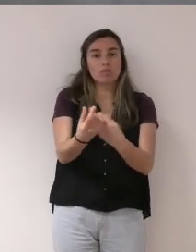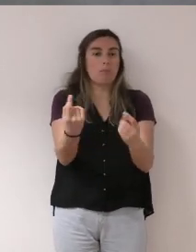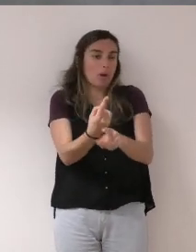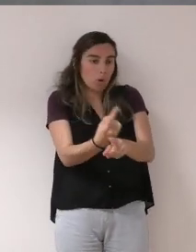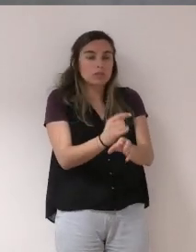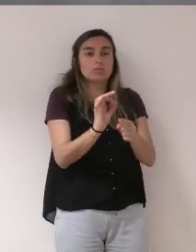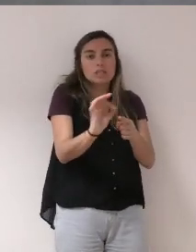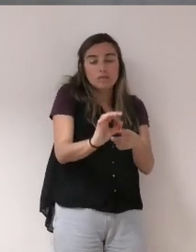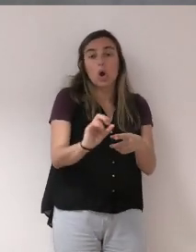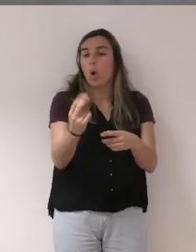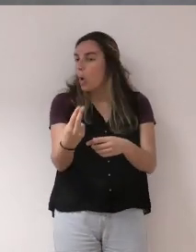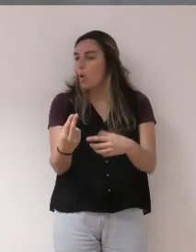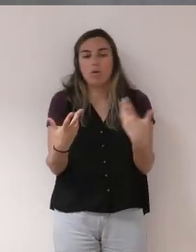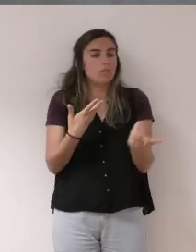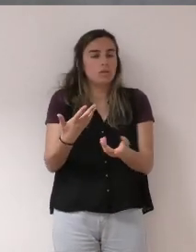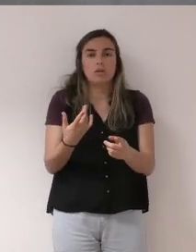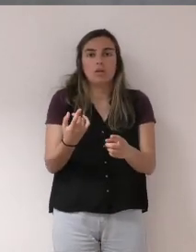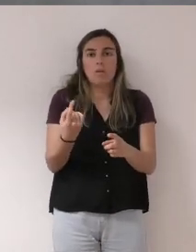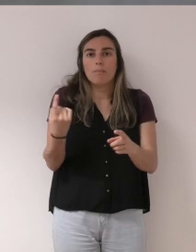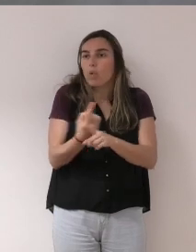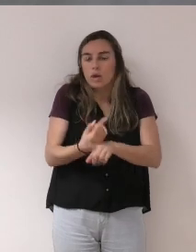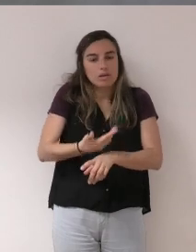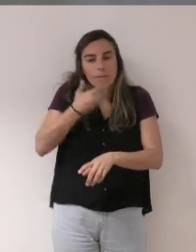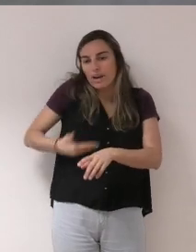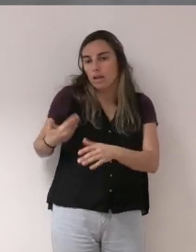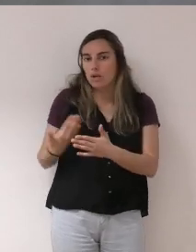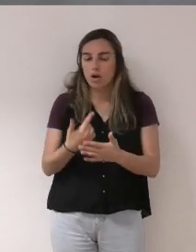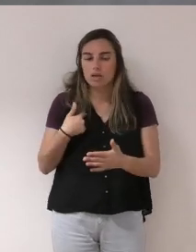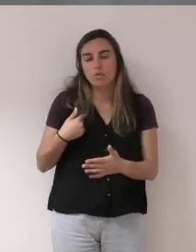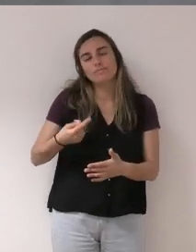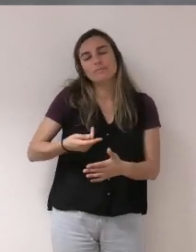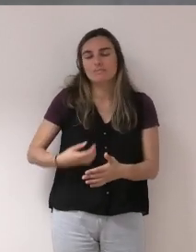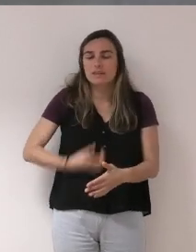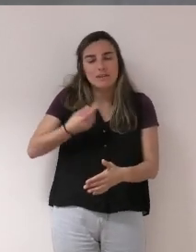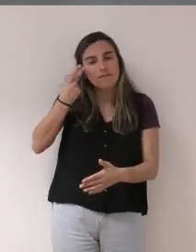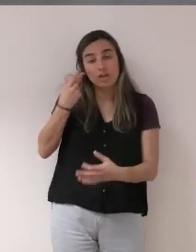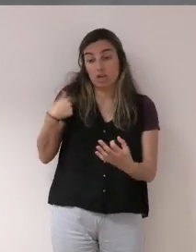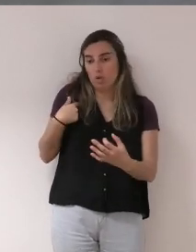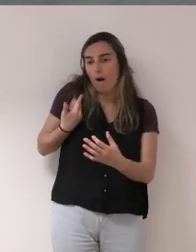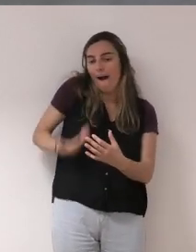ser qualquer forma de experiência, e eu trouxe,